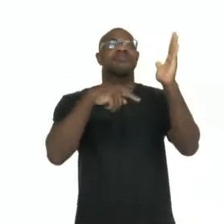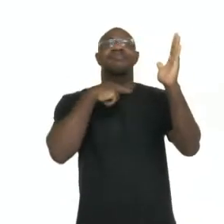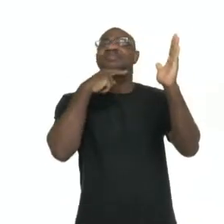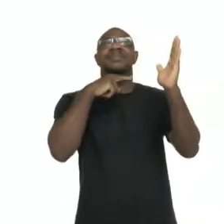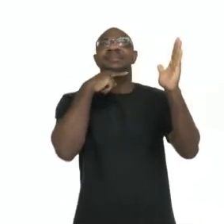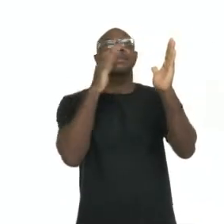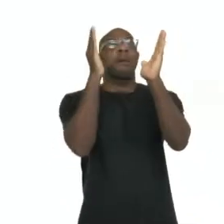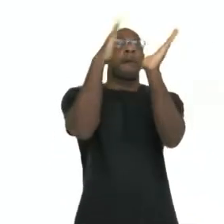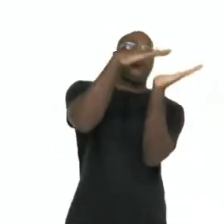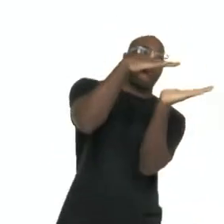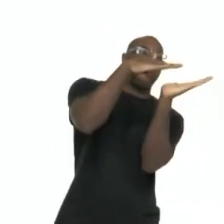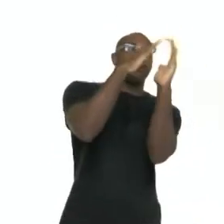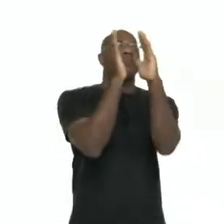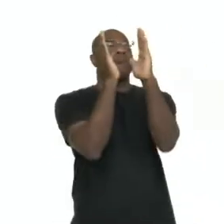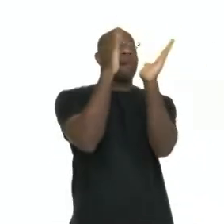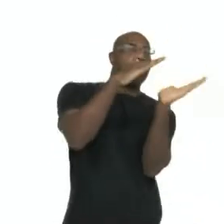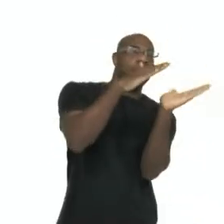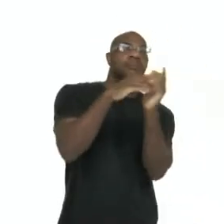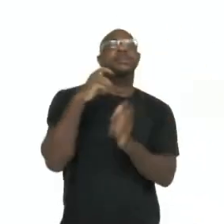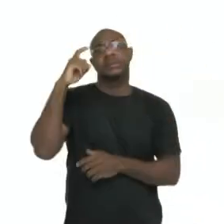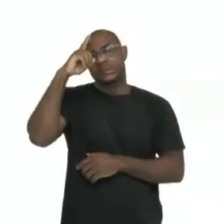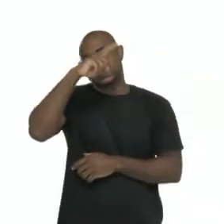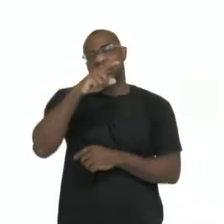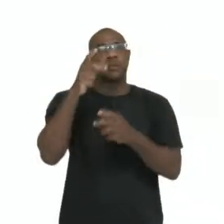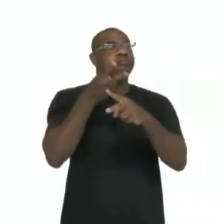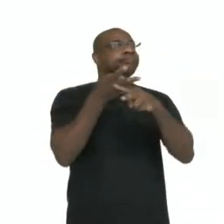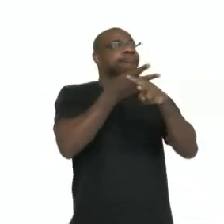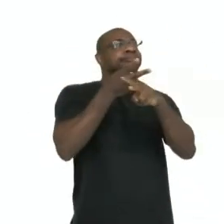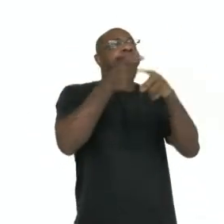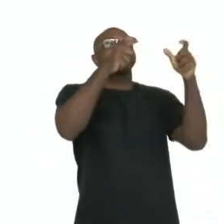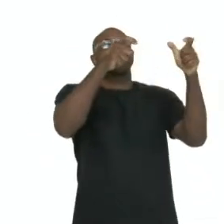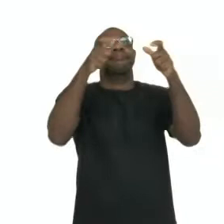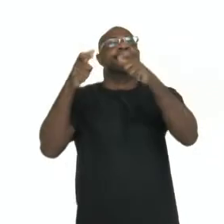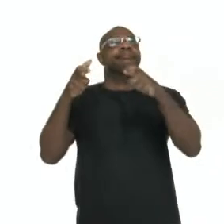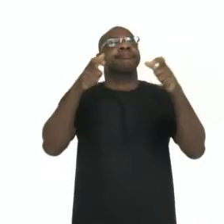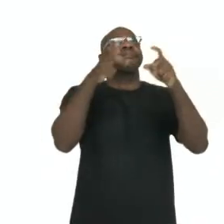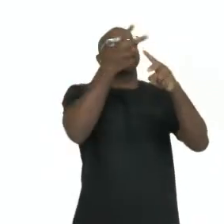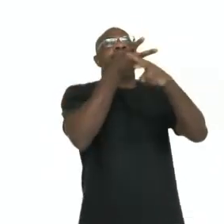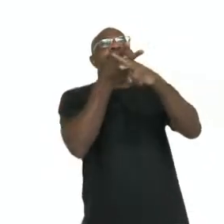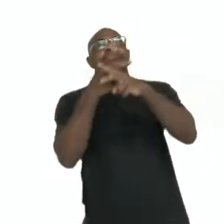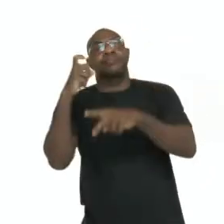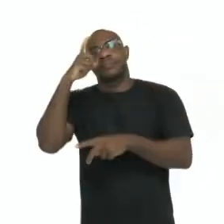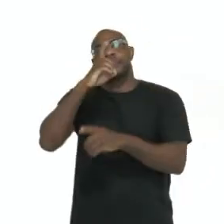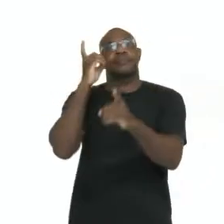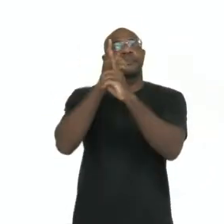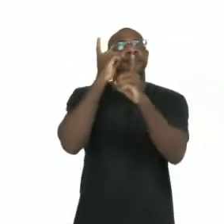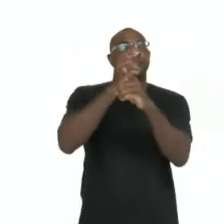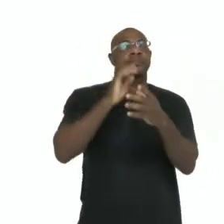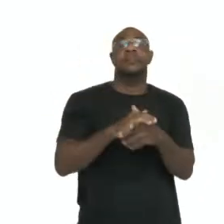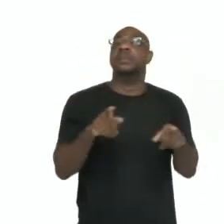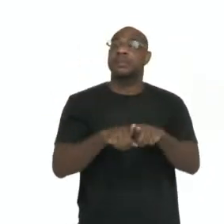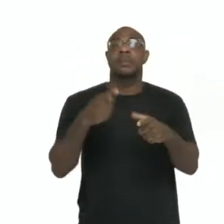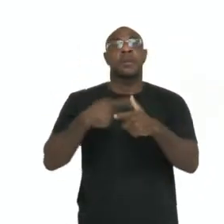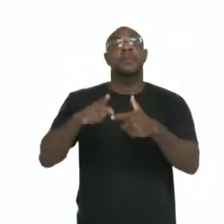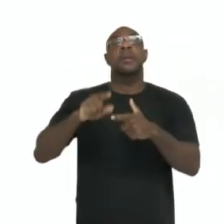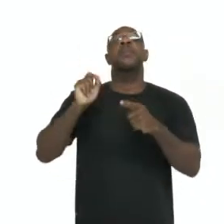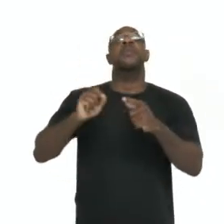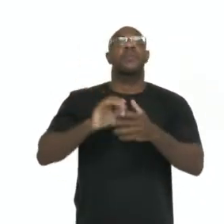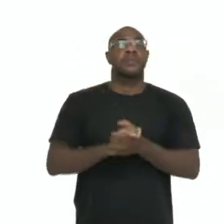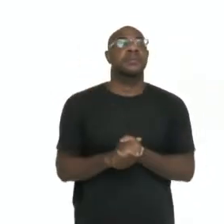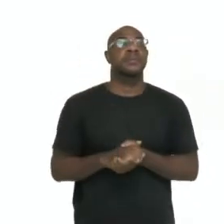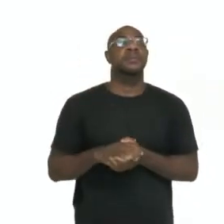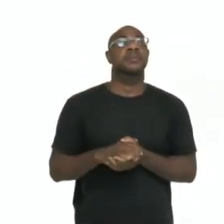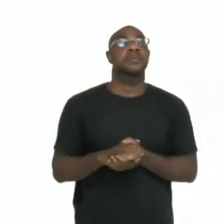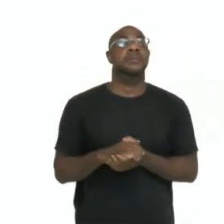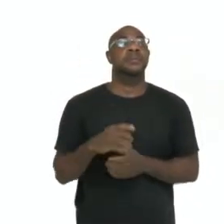em pé, o que torna muito difícil a localização do volume que procuramos. Outro problema decorrente disso é a quantidade de